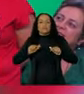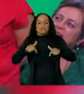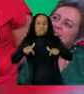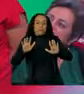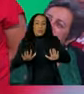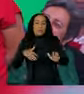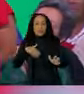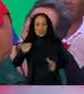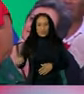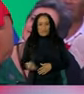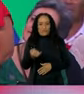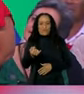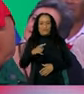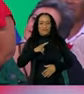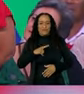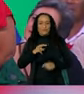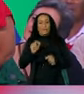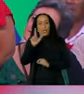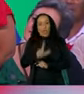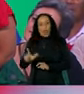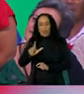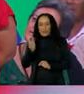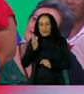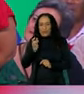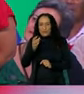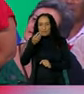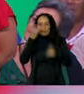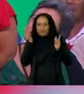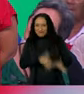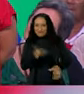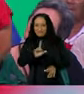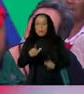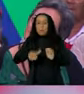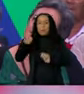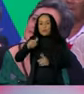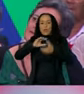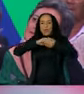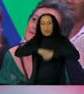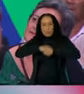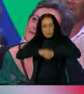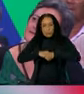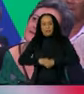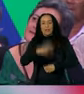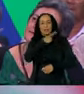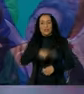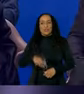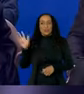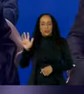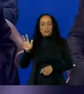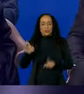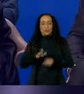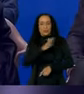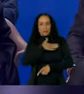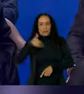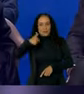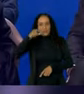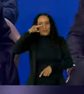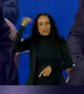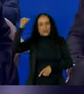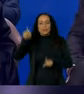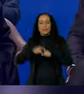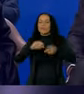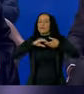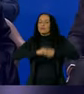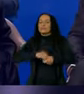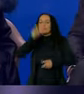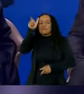hoje eu tive essa oportunidade e lógico que eu não vou deixar passar. Primeiramente, cumprimentar o presidente Lula, primeira-dama Janja. Cumprimentar